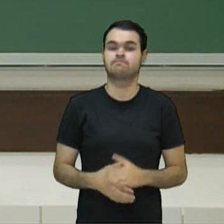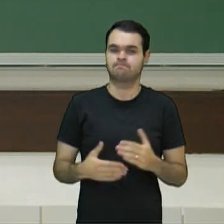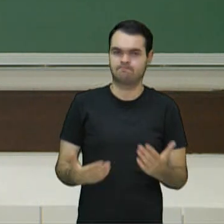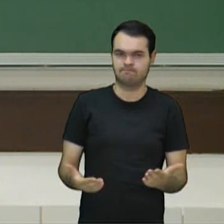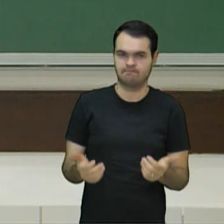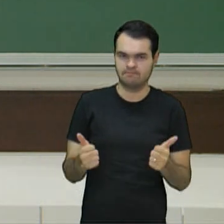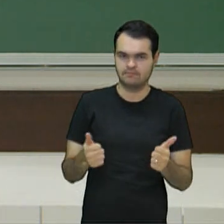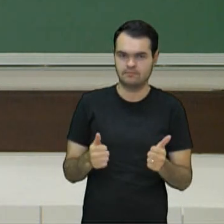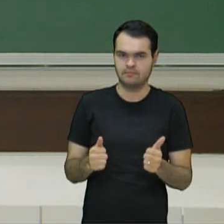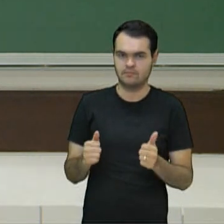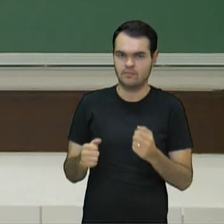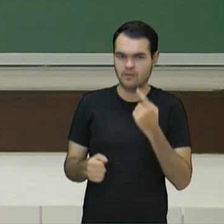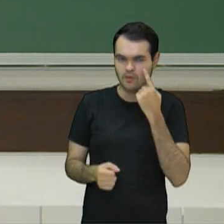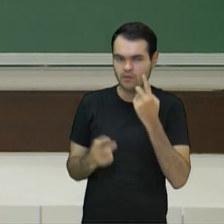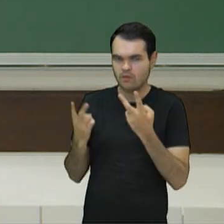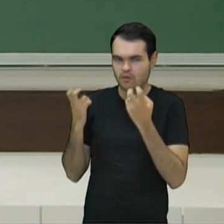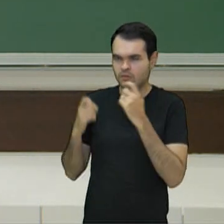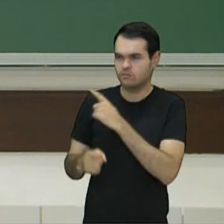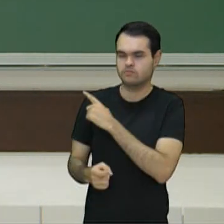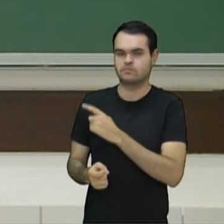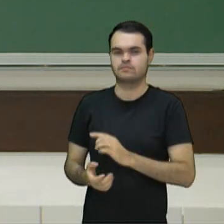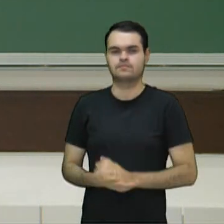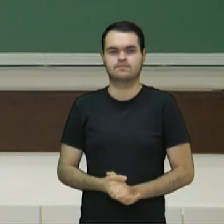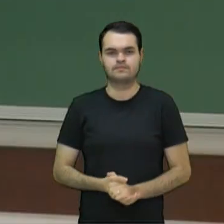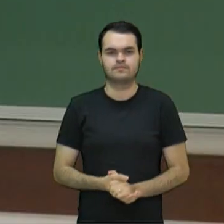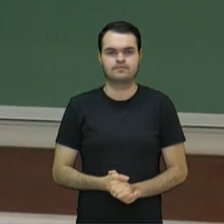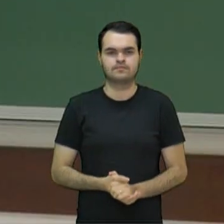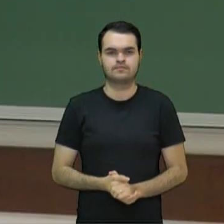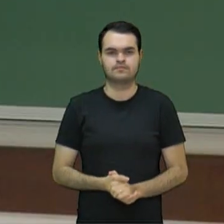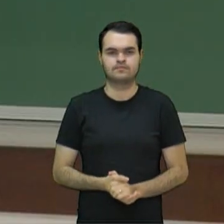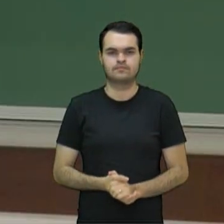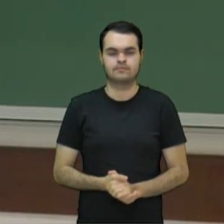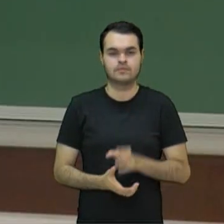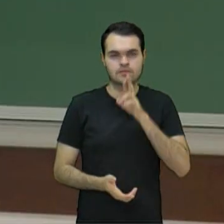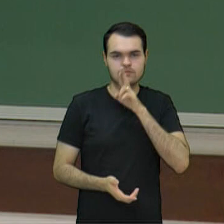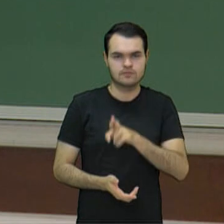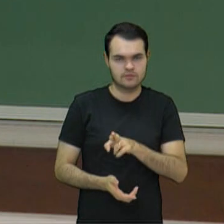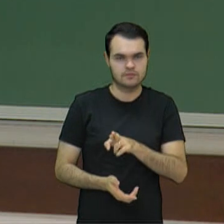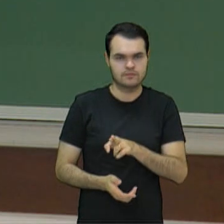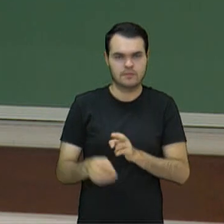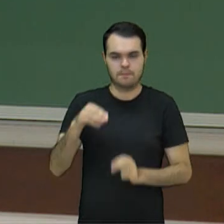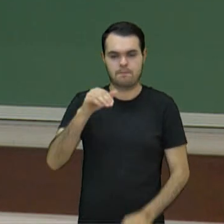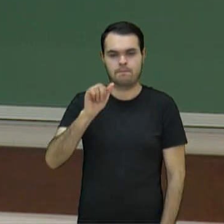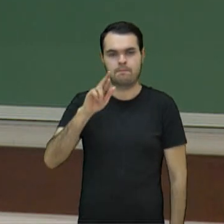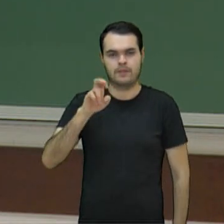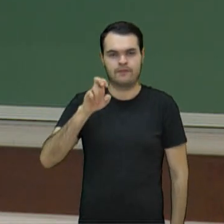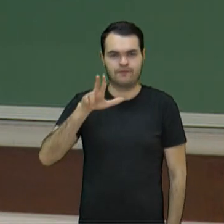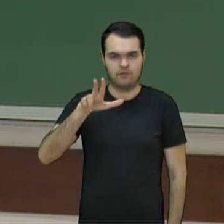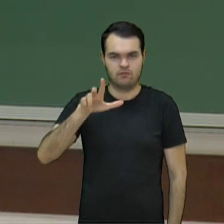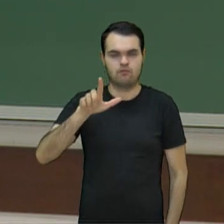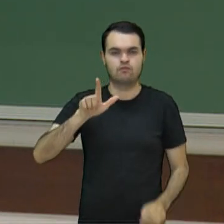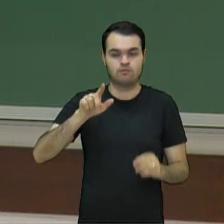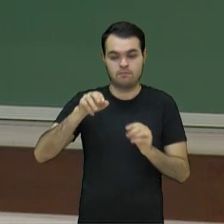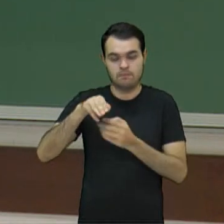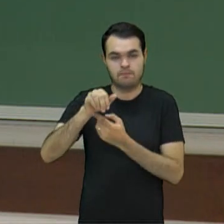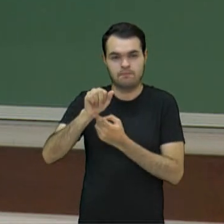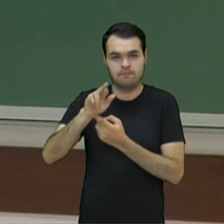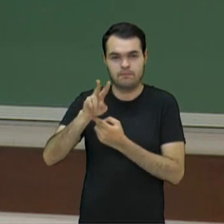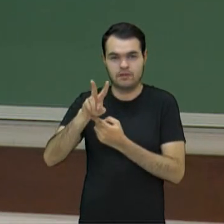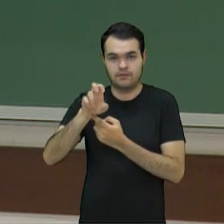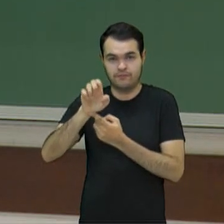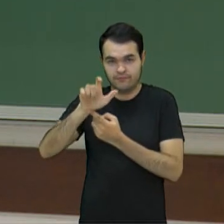Então, galera, observem aqui. He was published by Marvel Comics, né? Então começou as publicações